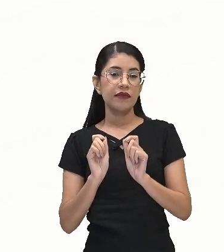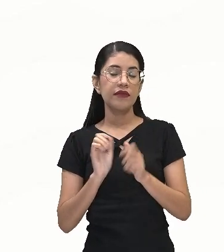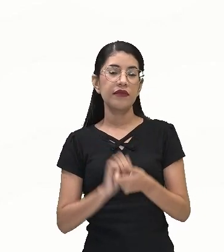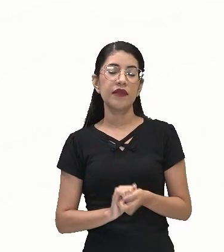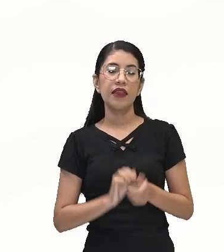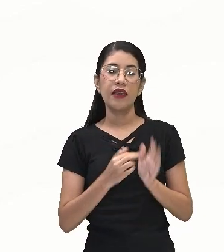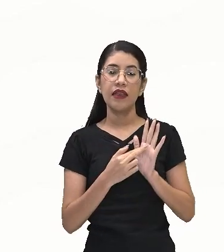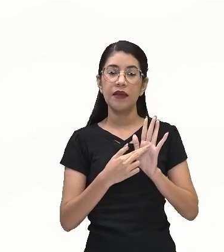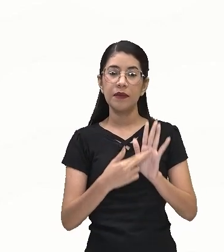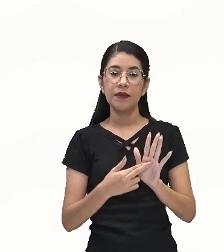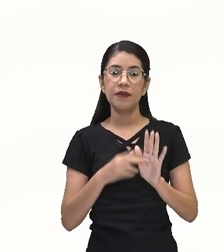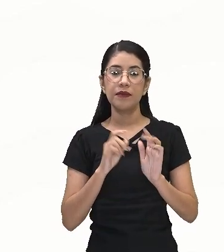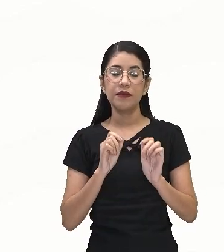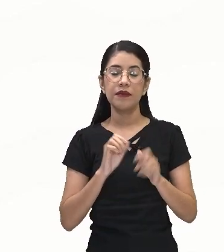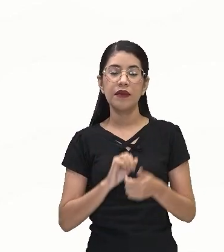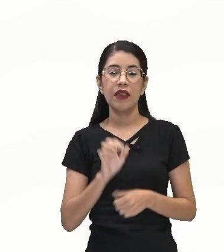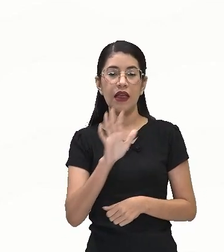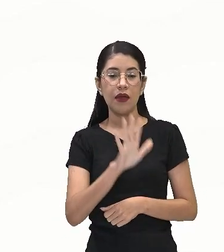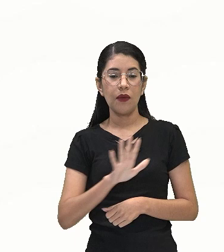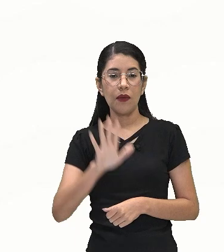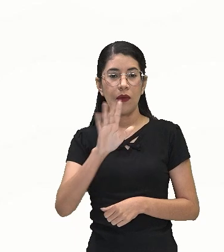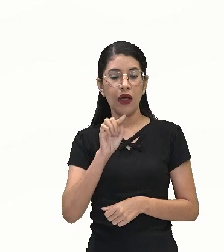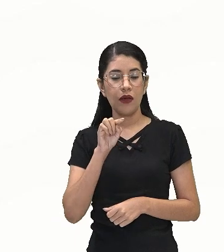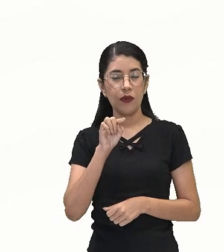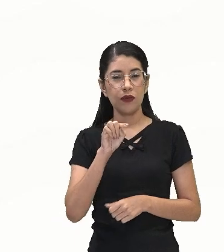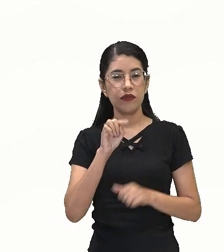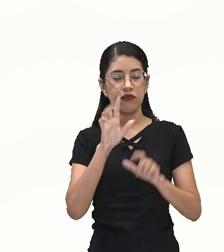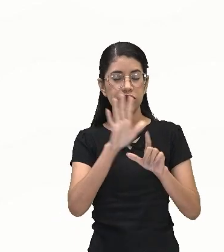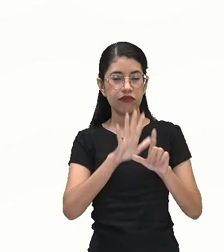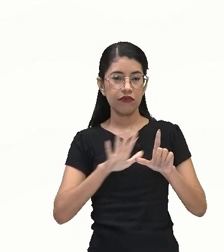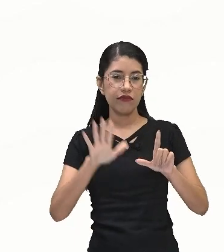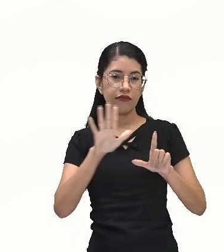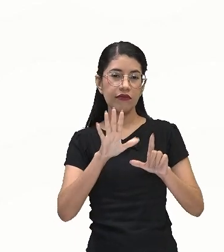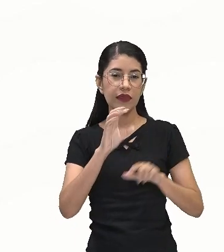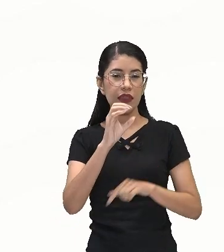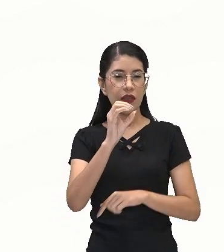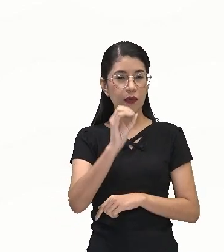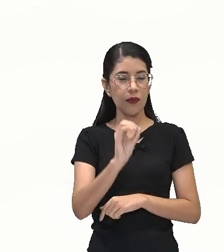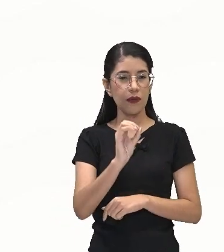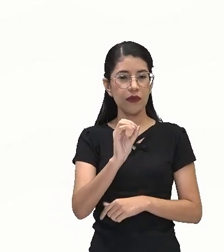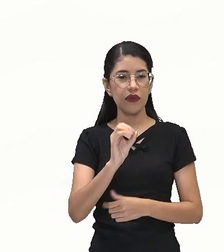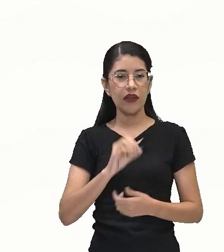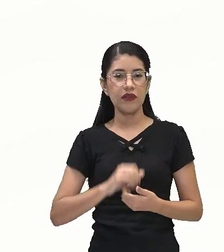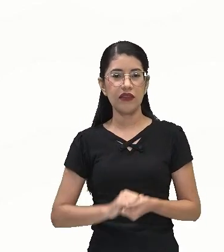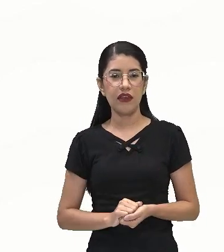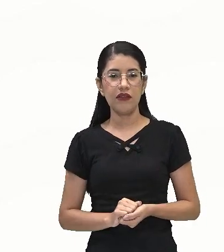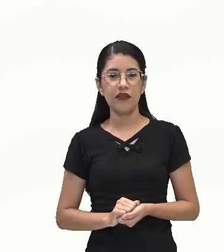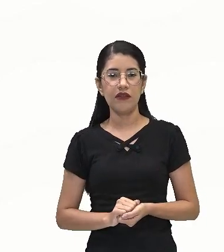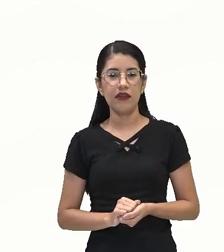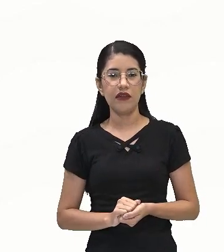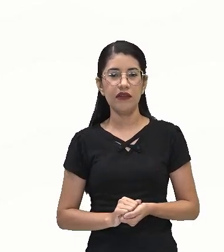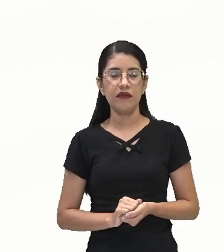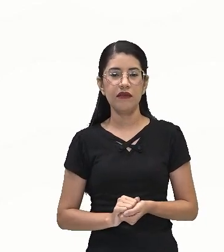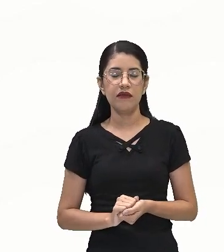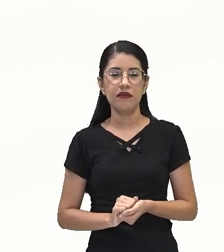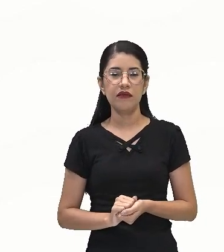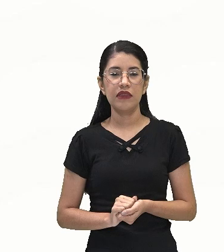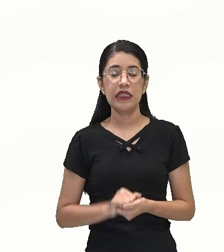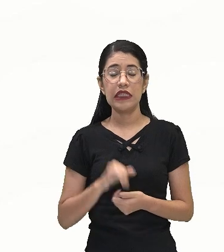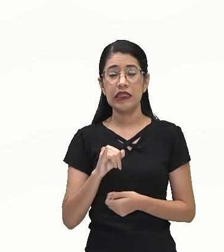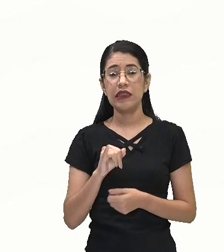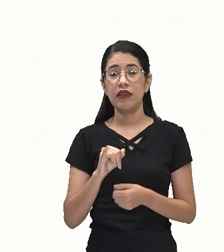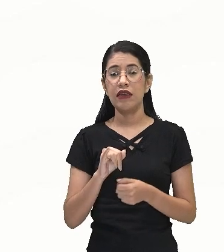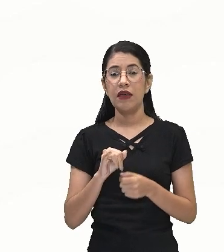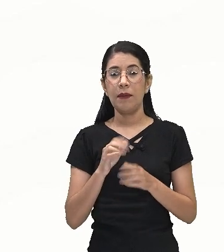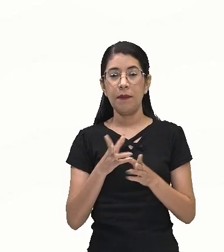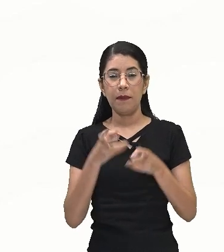representação do centro, tá? Representado aqui pelo O. O que é o centro da figura? Se você sair ó, de